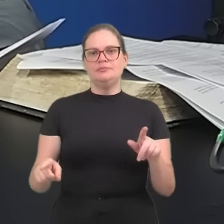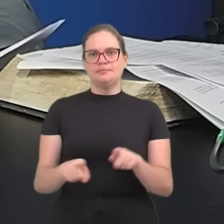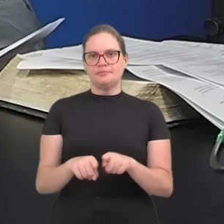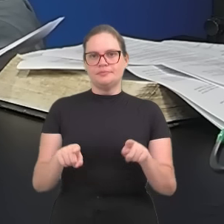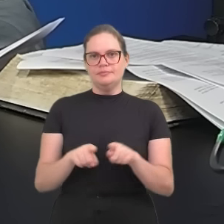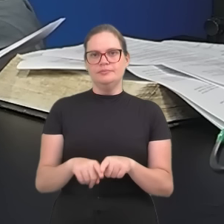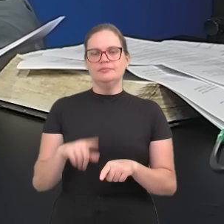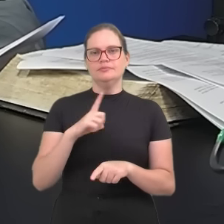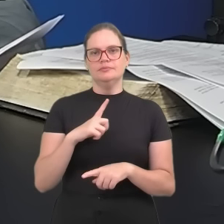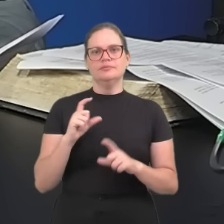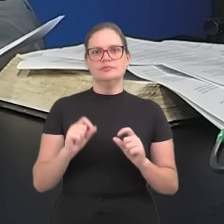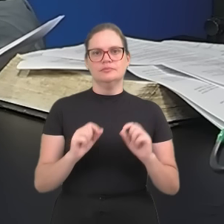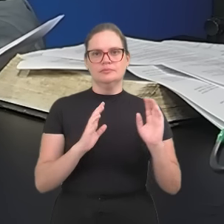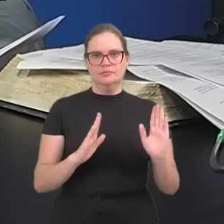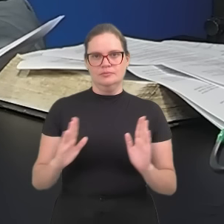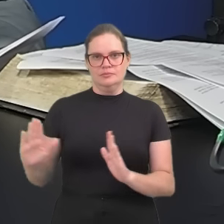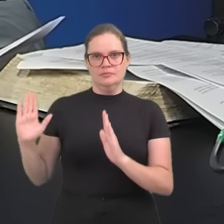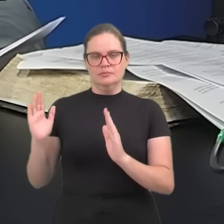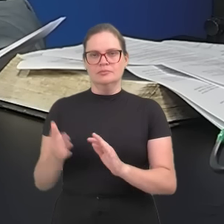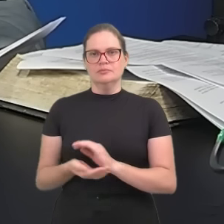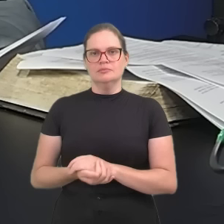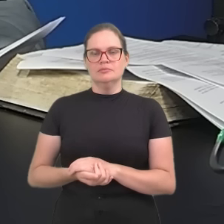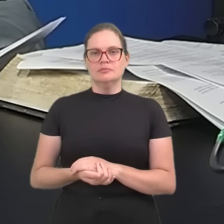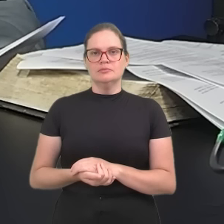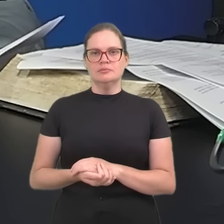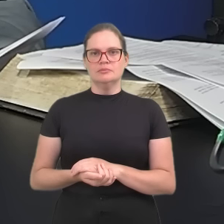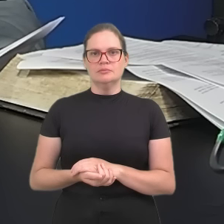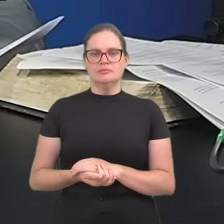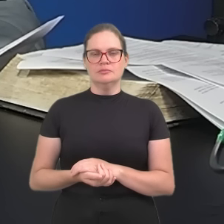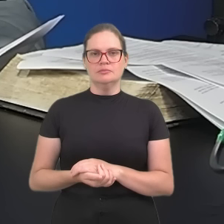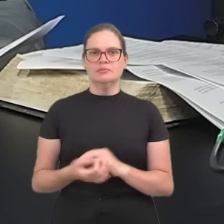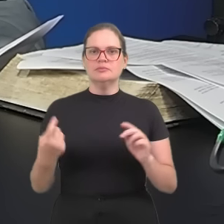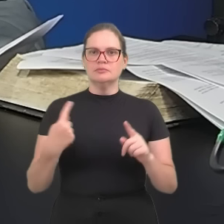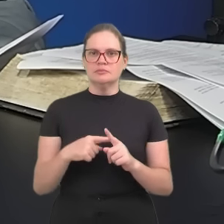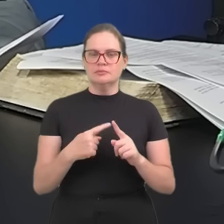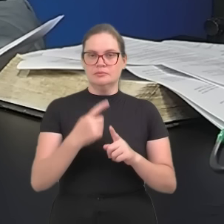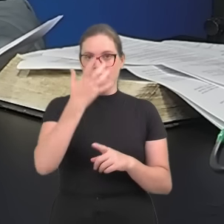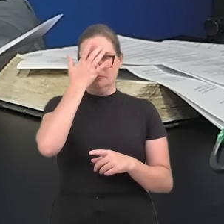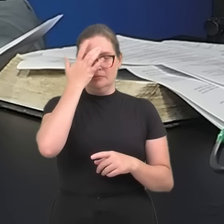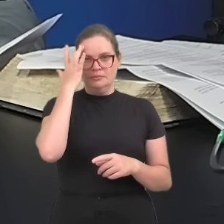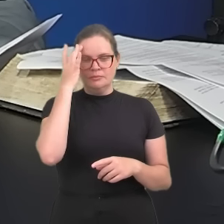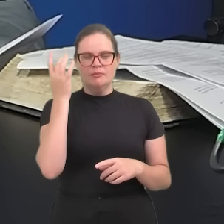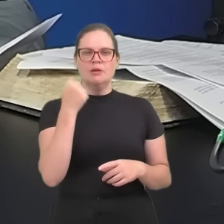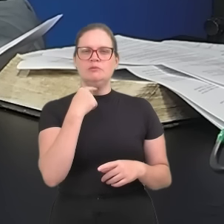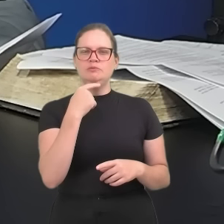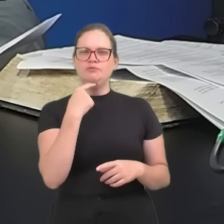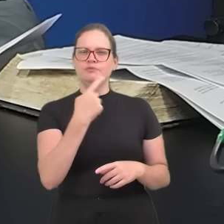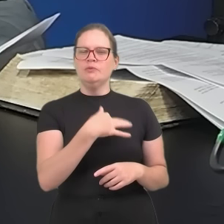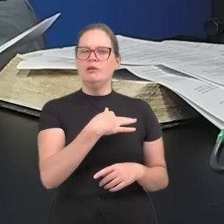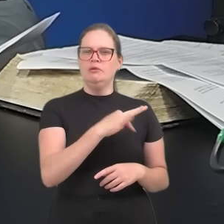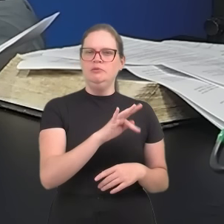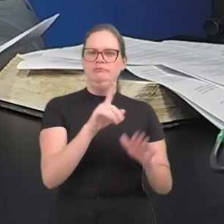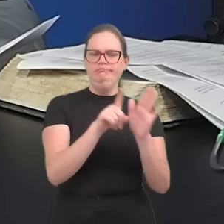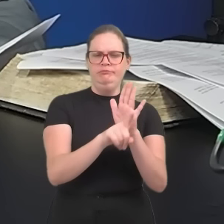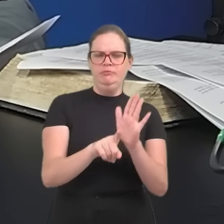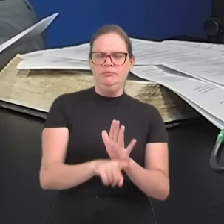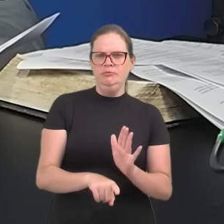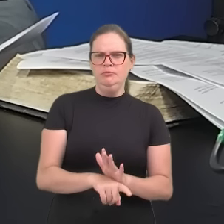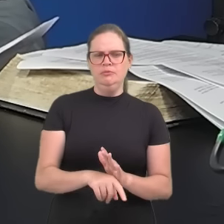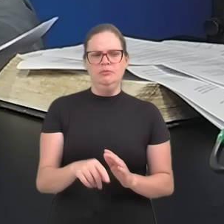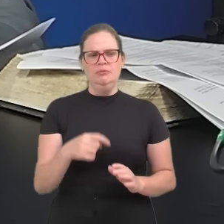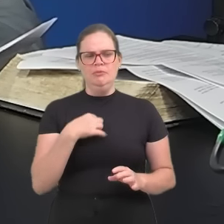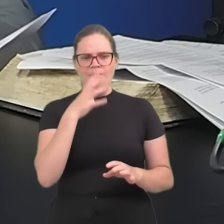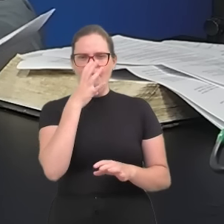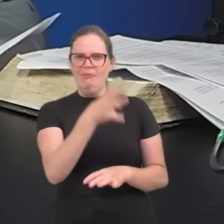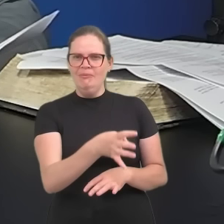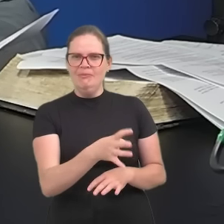ela é progressiva. Não é? Ele foi sendo questionado, os fariseus argumentaram uma vez,